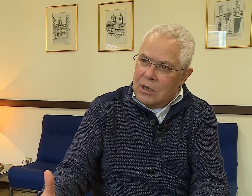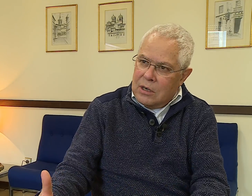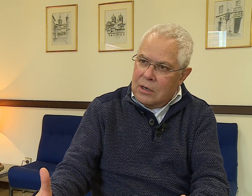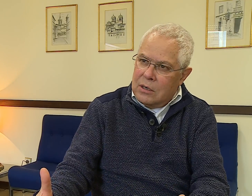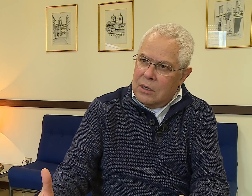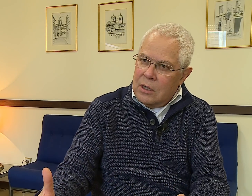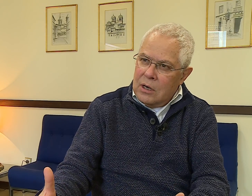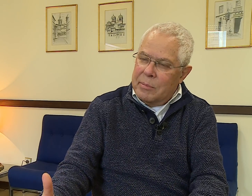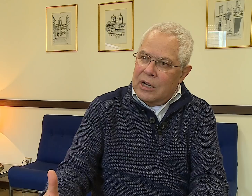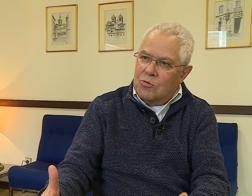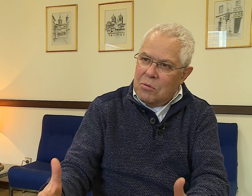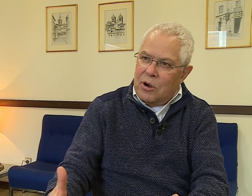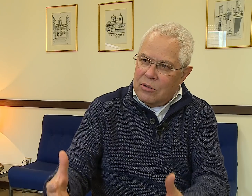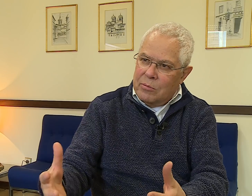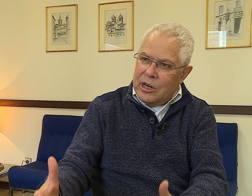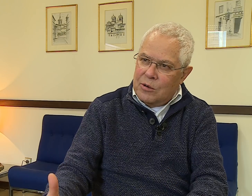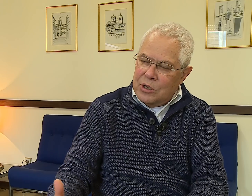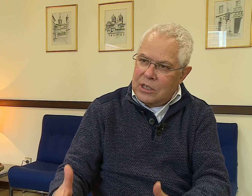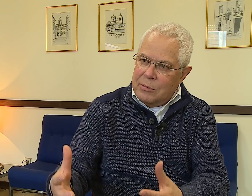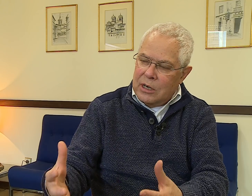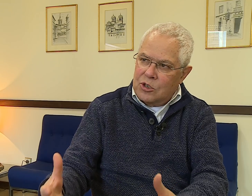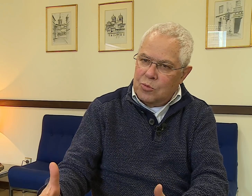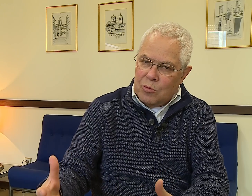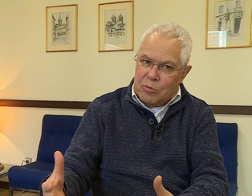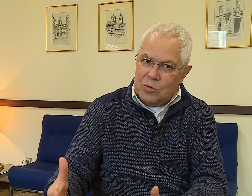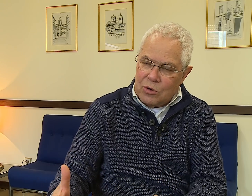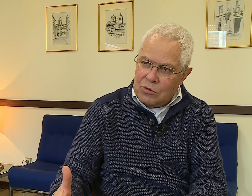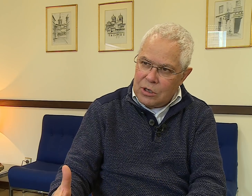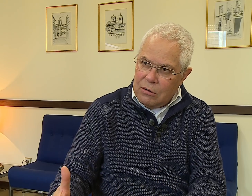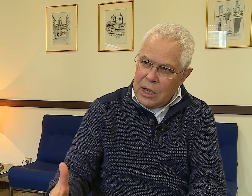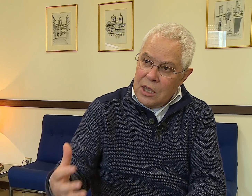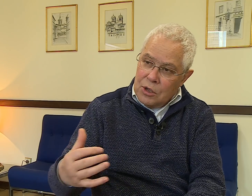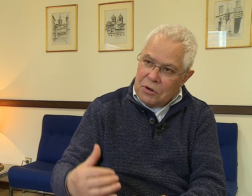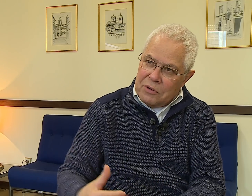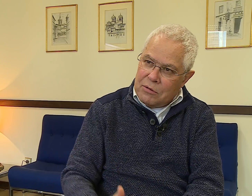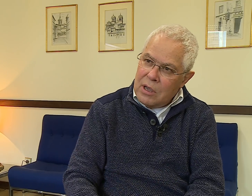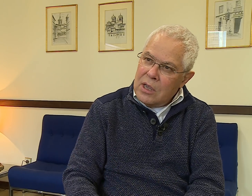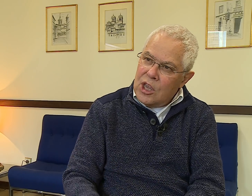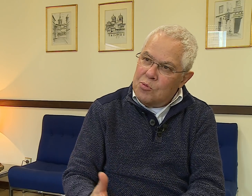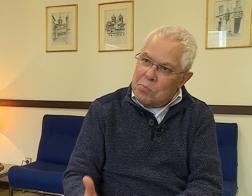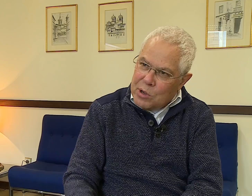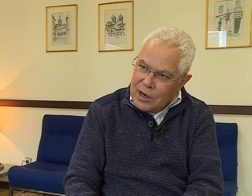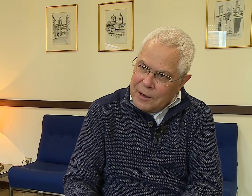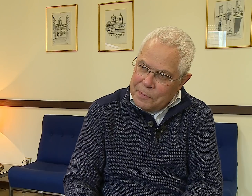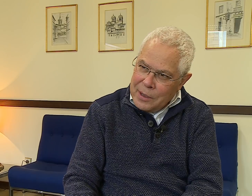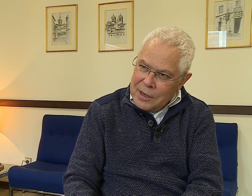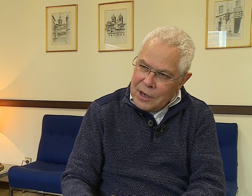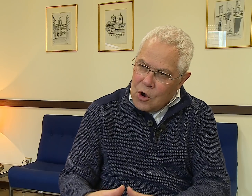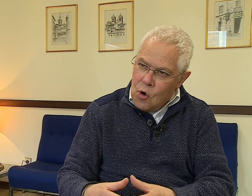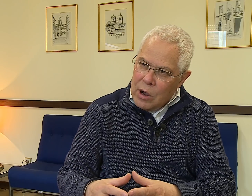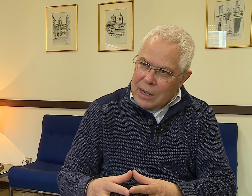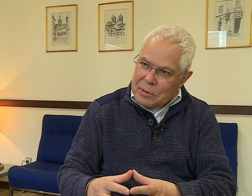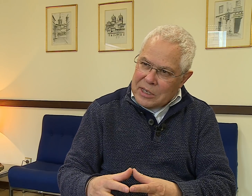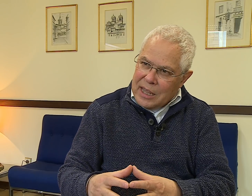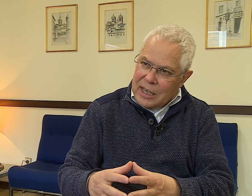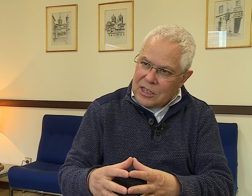brutas, na maneira como abordam, na maneira como dizem, na maneira como se pronunciam. E eu reflito, é uma pena que